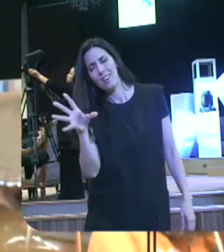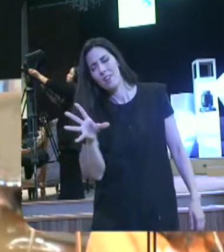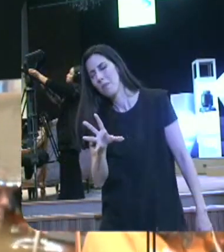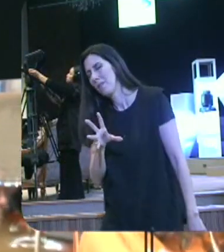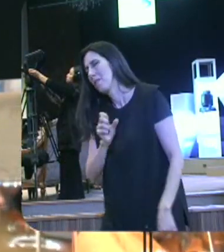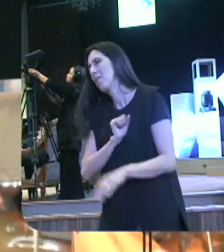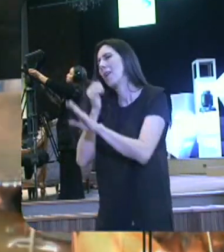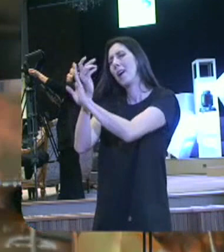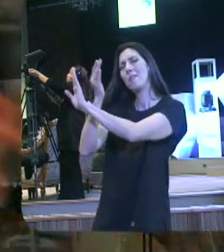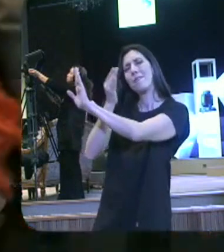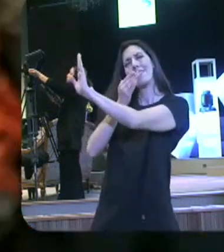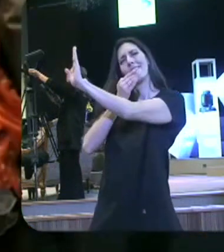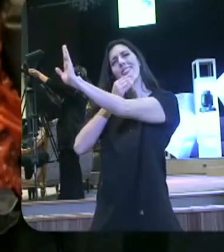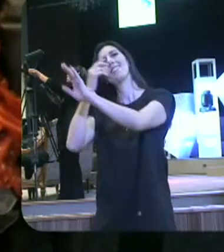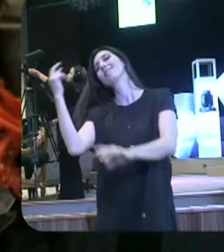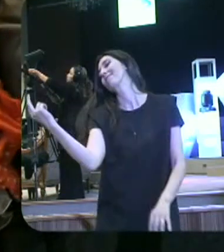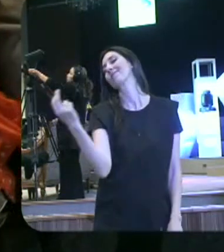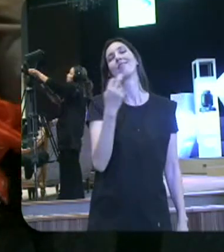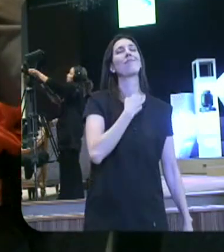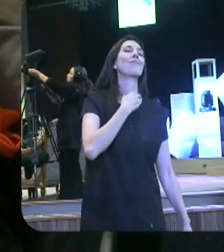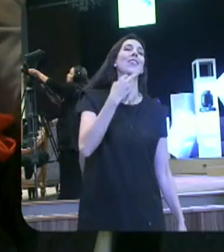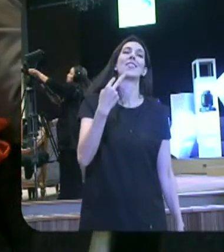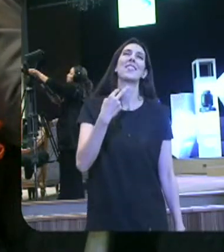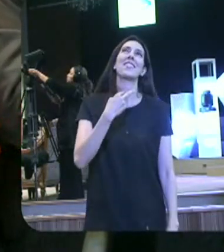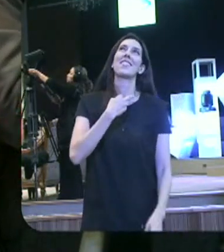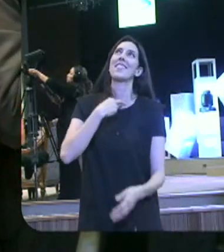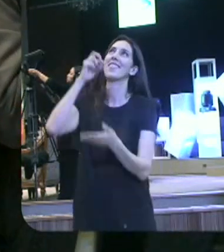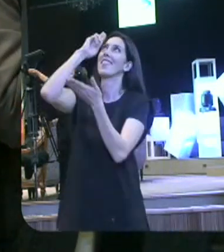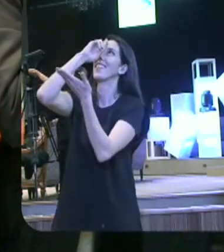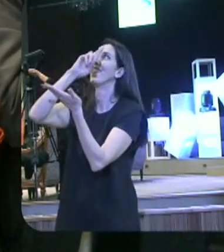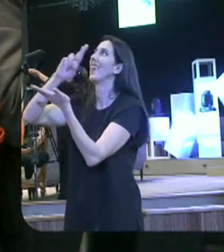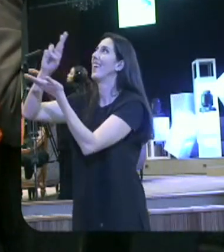teu amor,